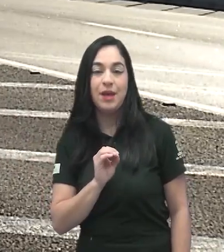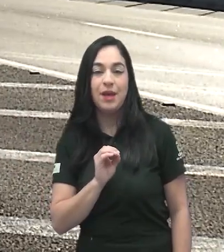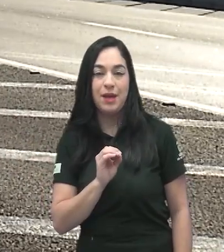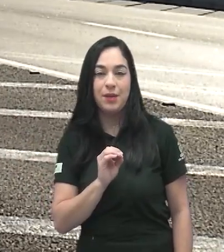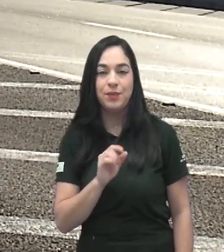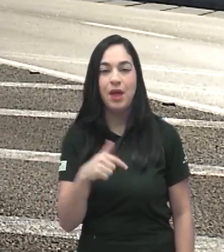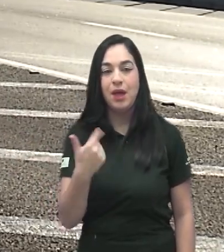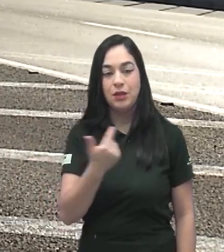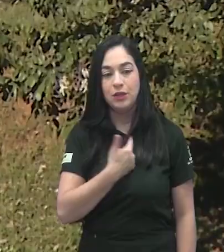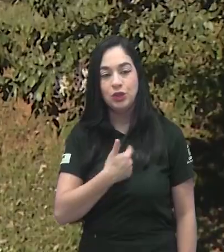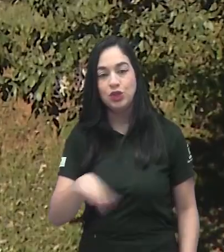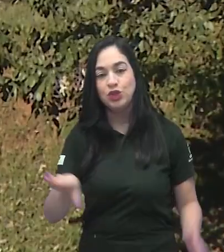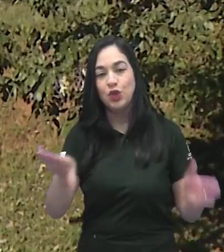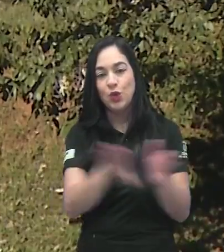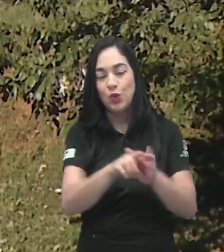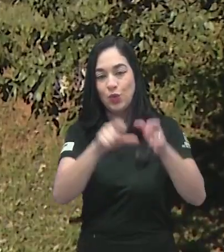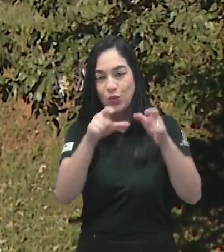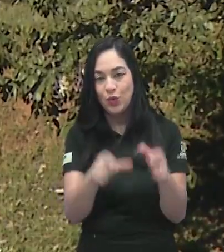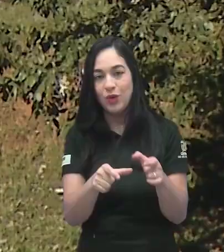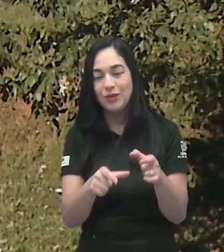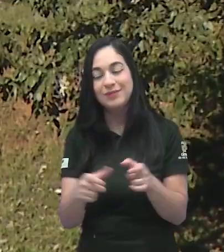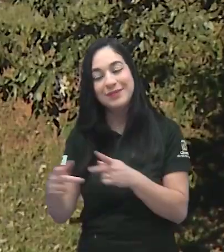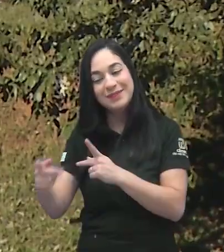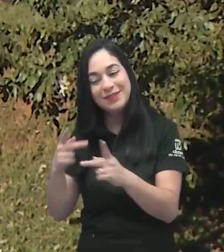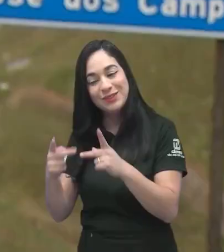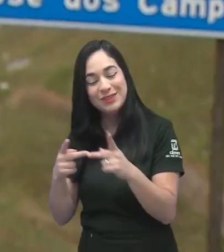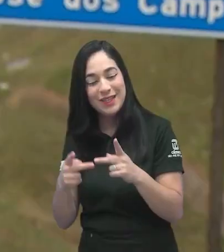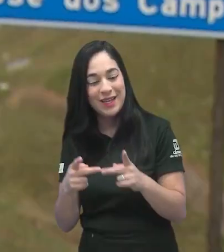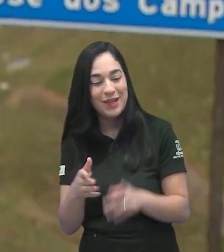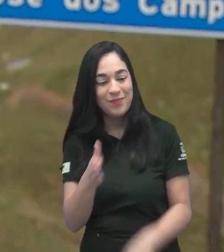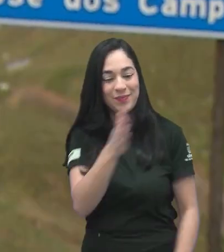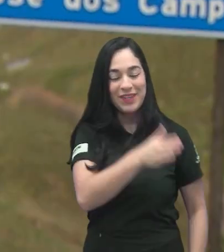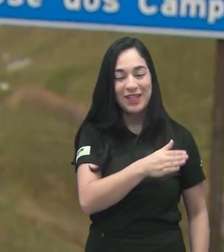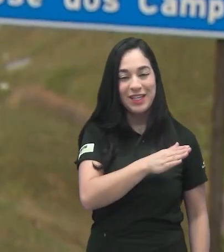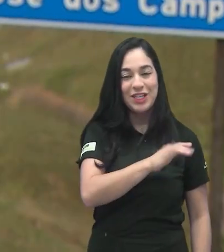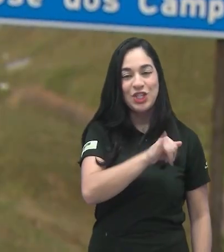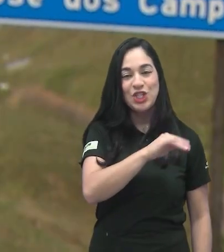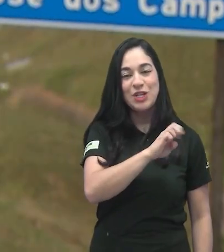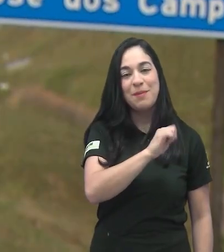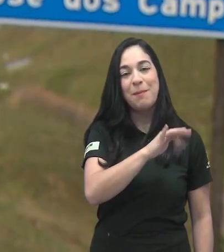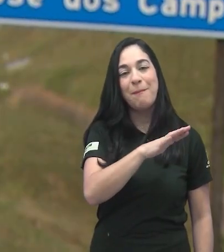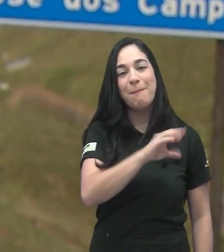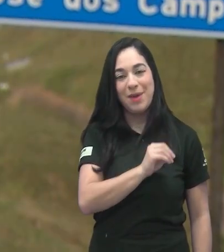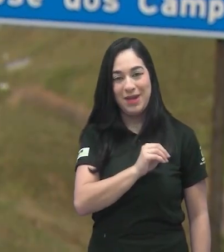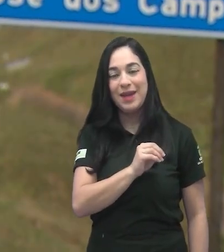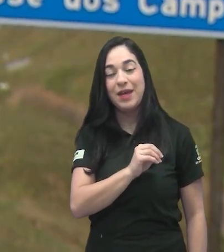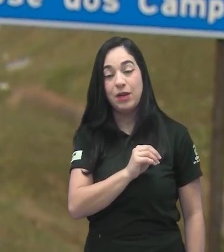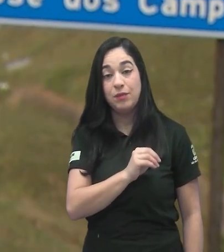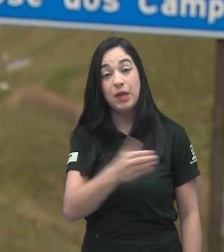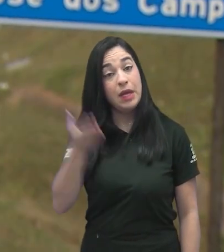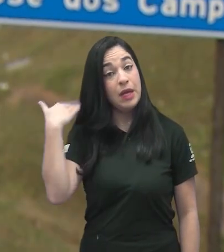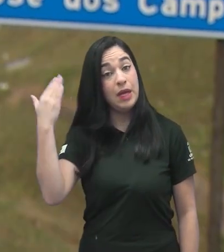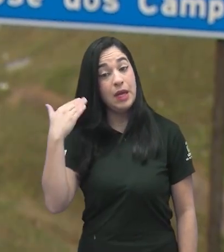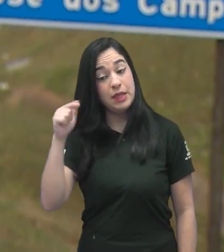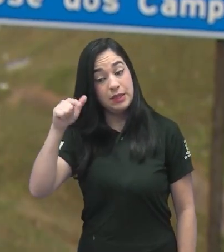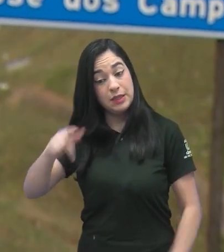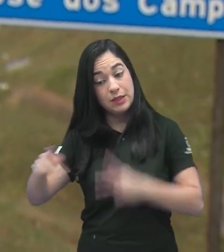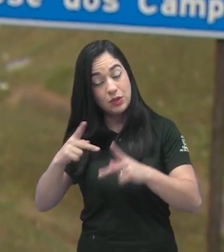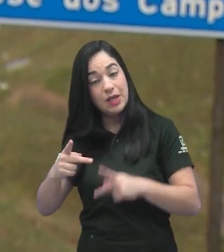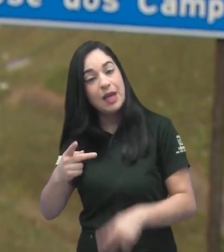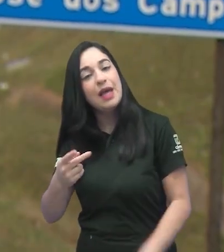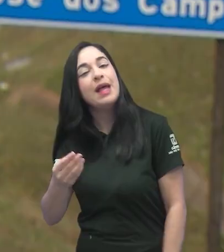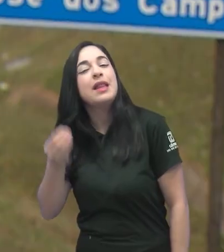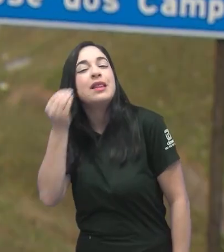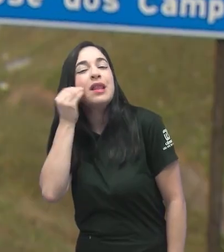Tamoios, chegamos a mais um ponto de divisa. No passado, a Justiça Joseense até tentou adotar